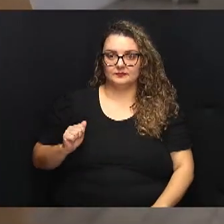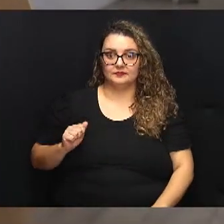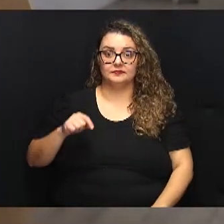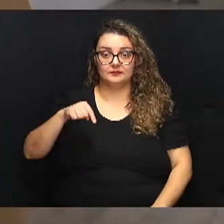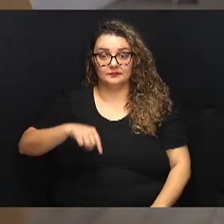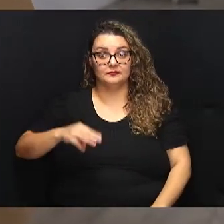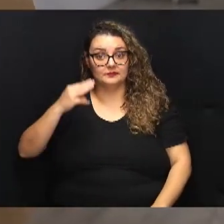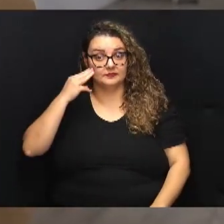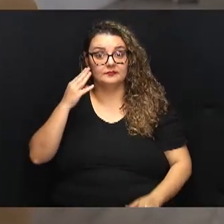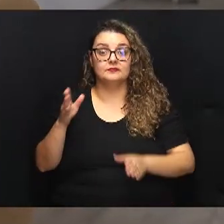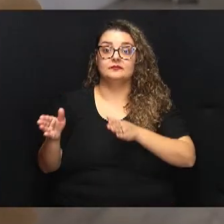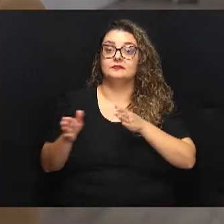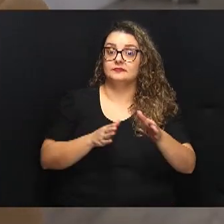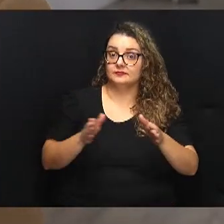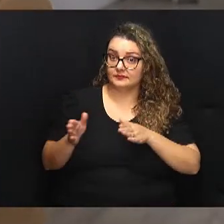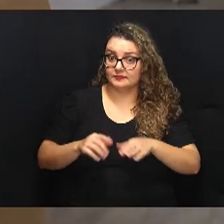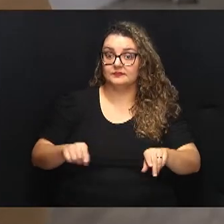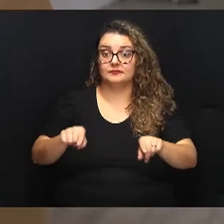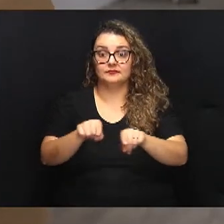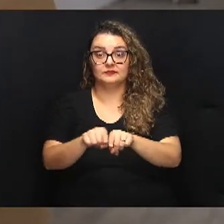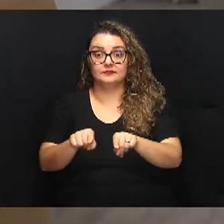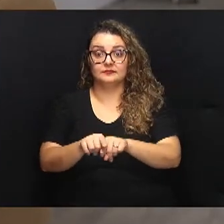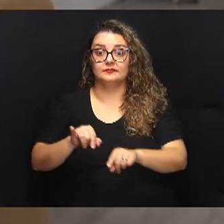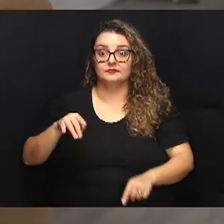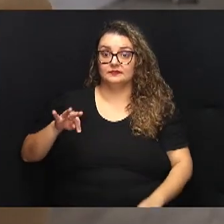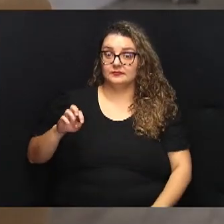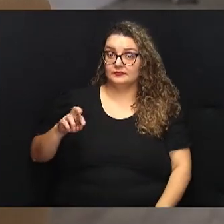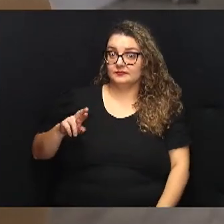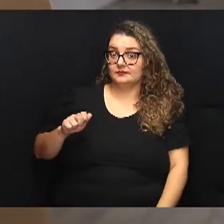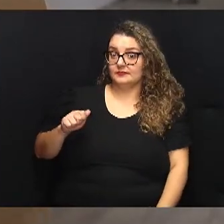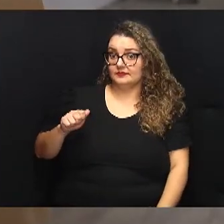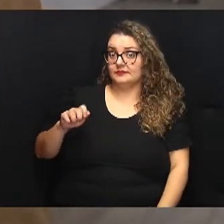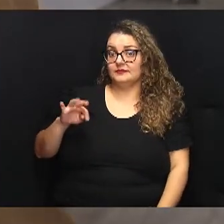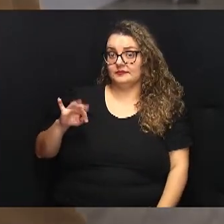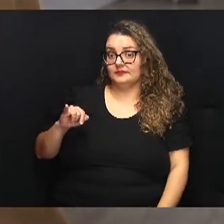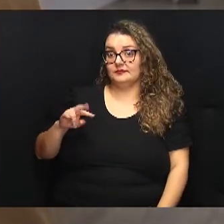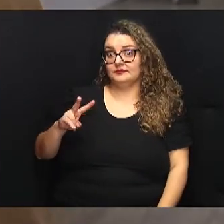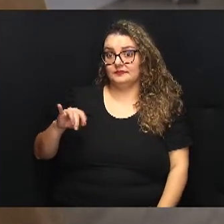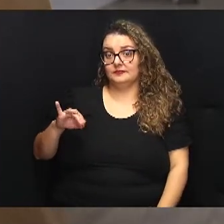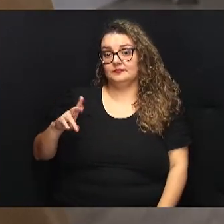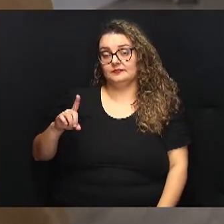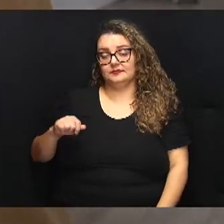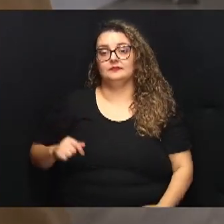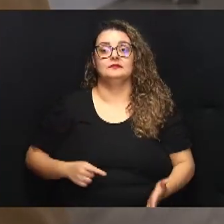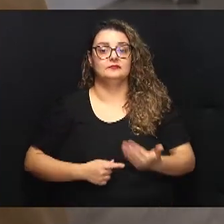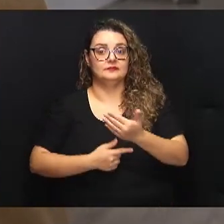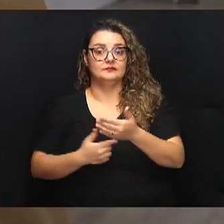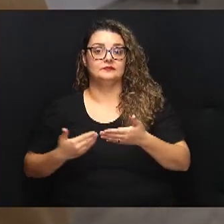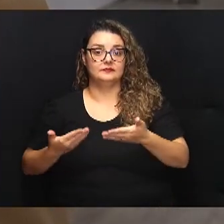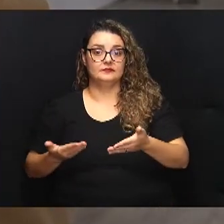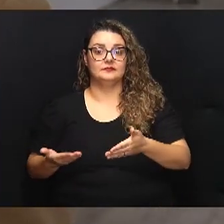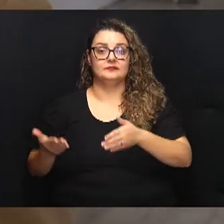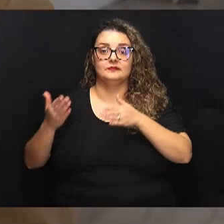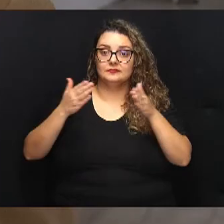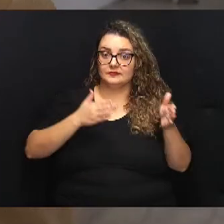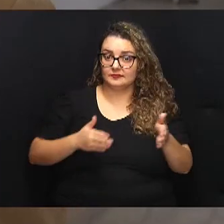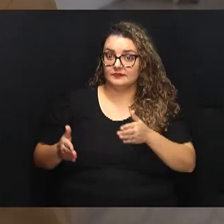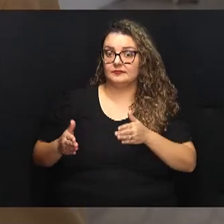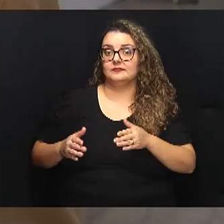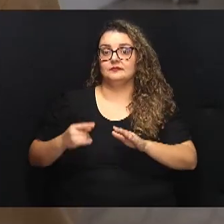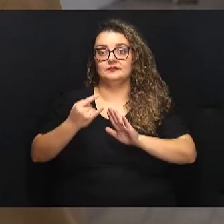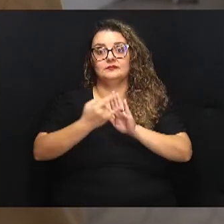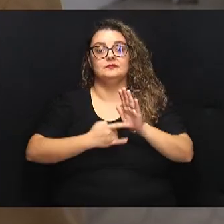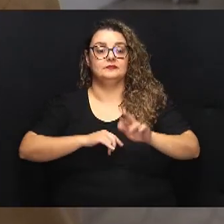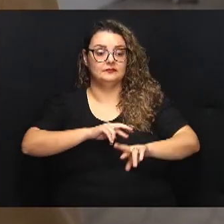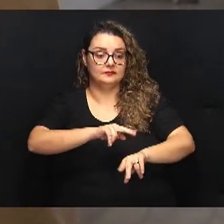muita acessibilidade e também com muita interatividade. Então a gente traz tecnologia, a gente traz reproduções desses